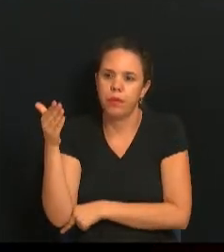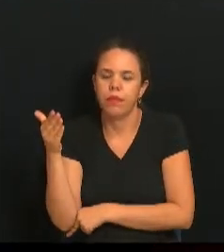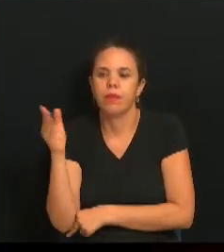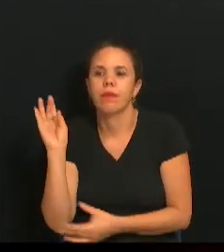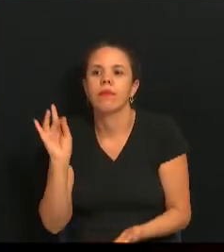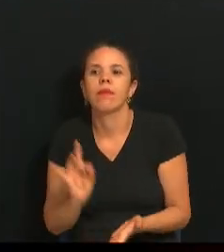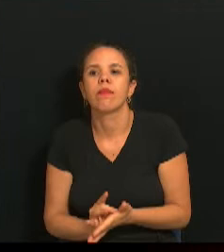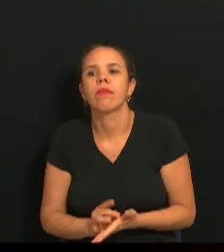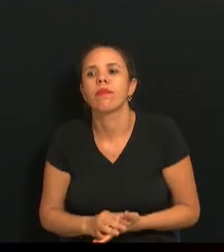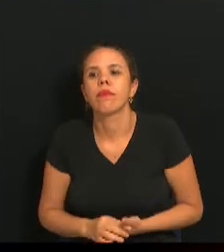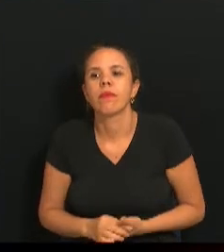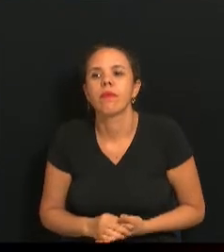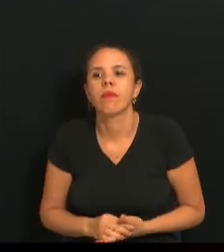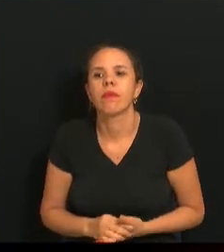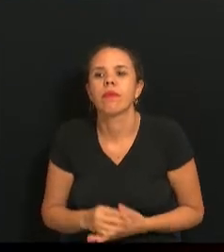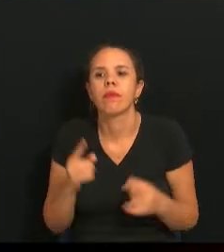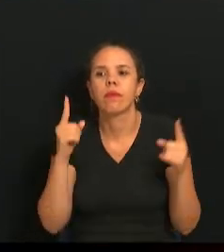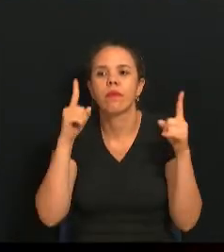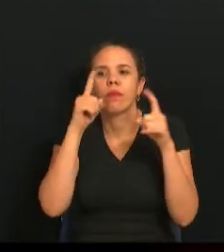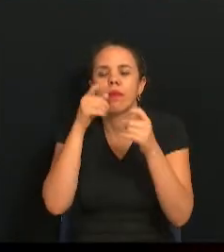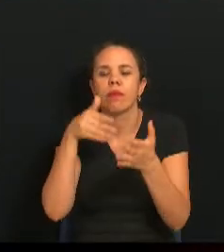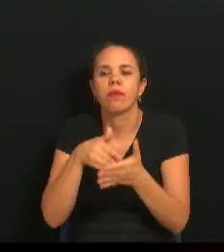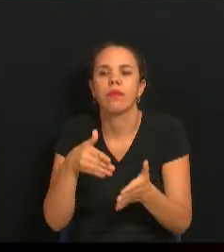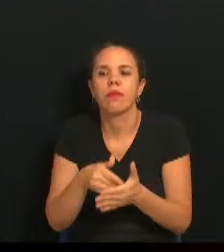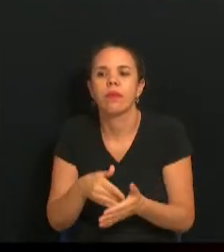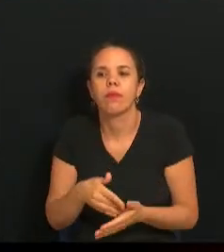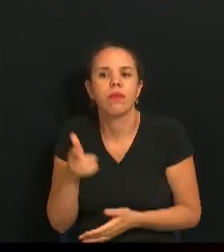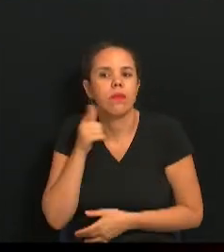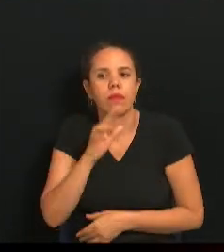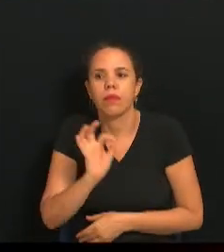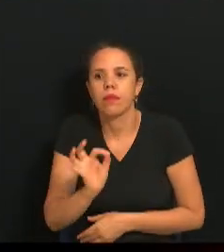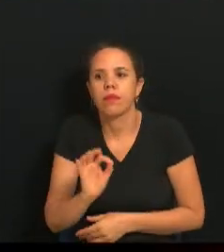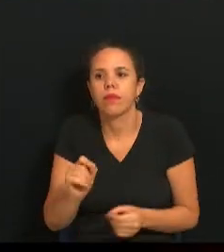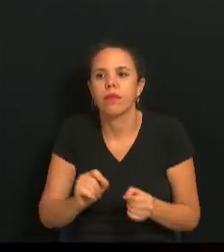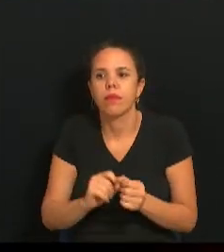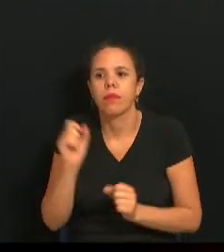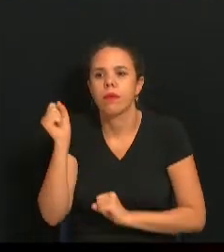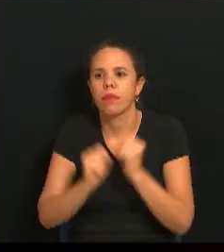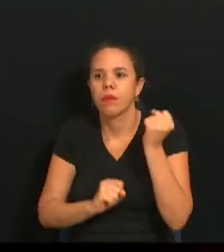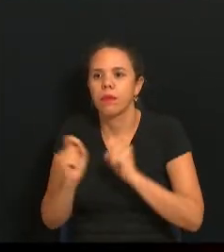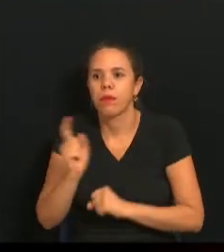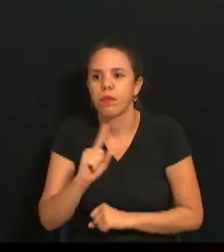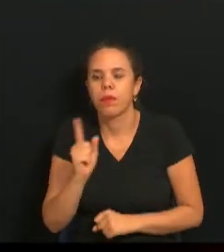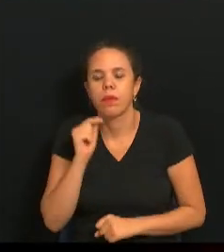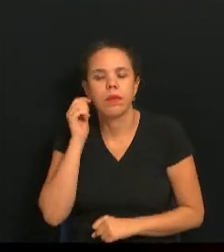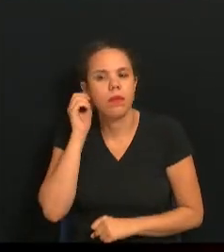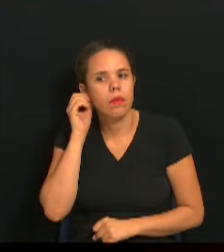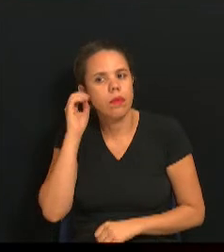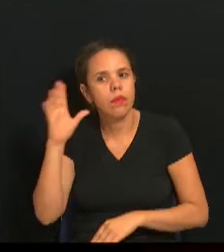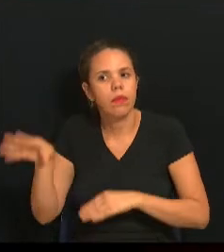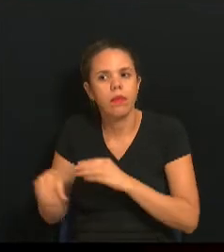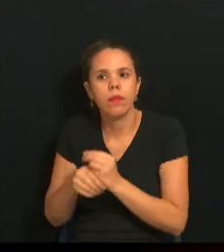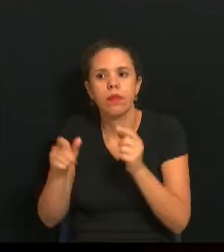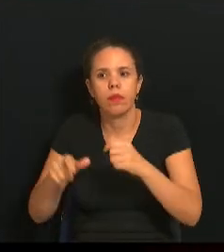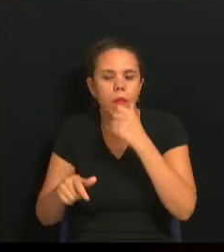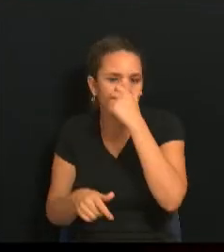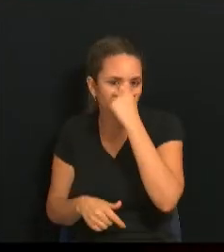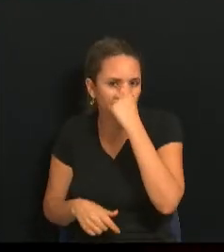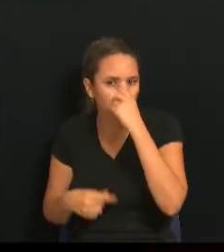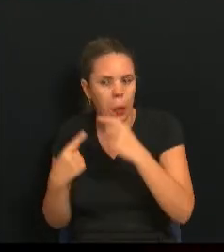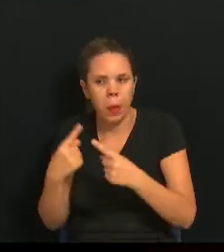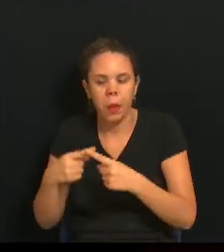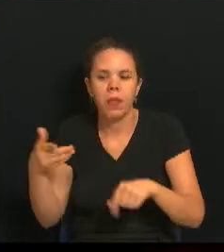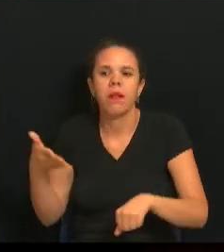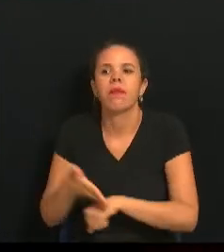realmente complica, né? Você não consegue fazer uma indústria se instalar naquela localidade, porque o acesso